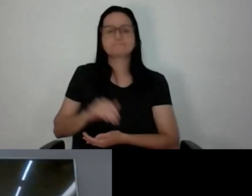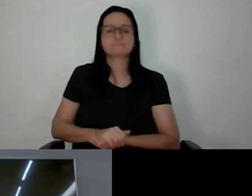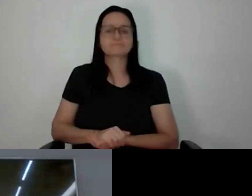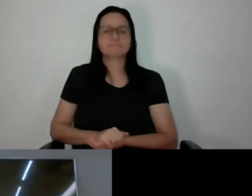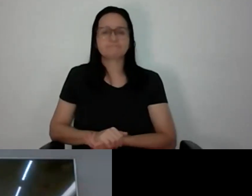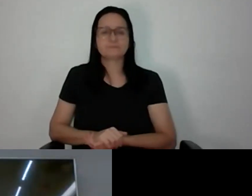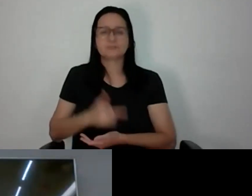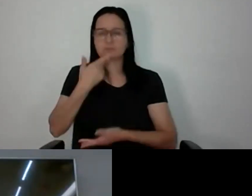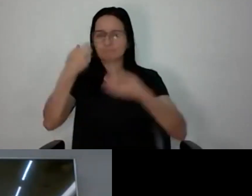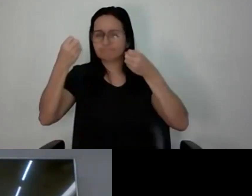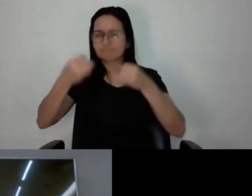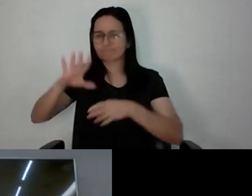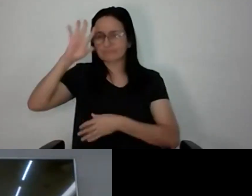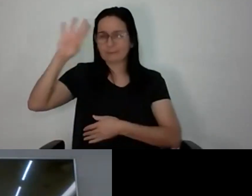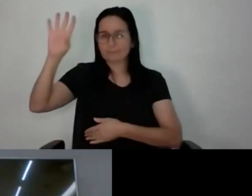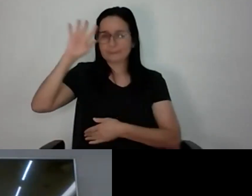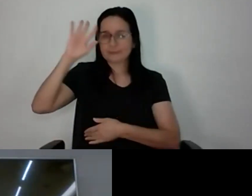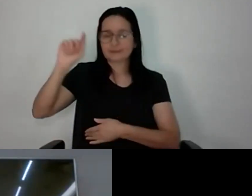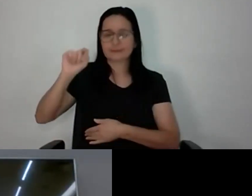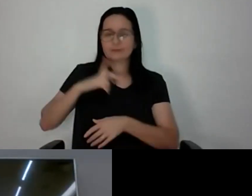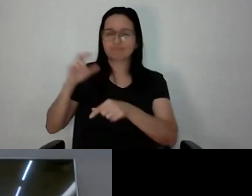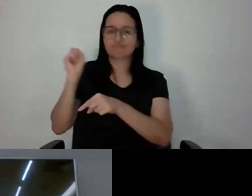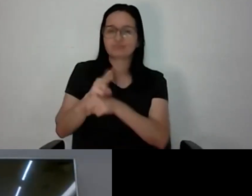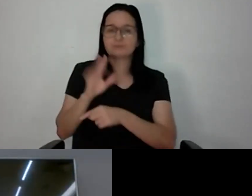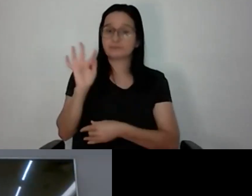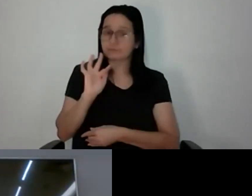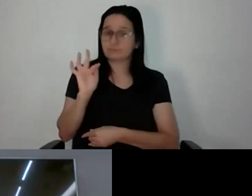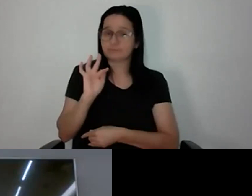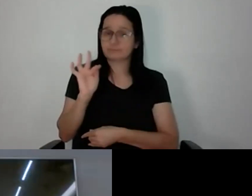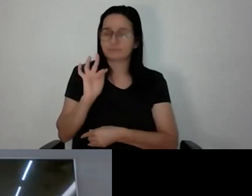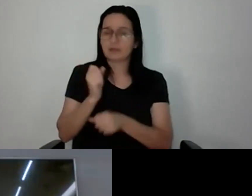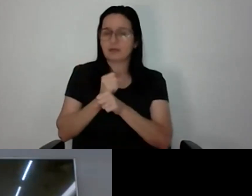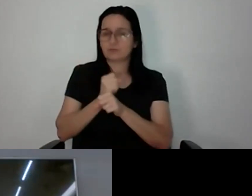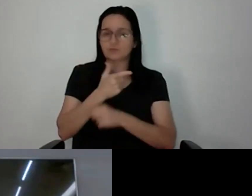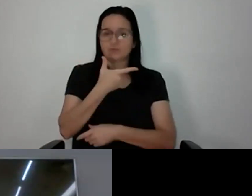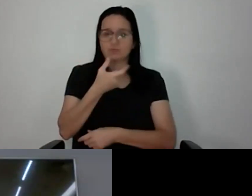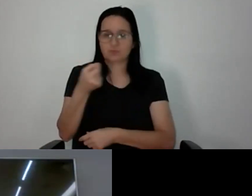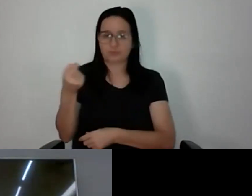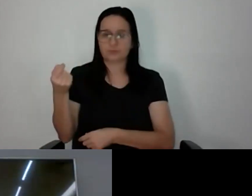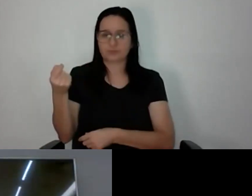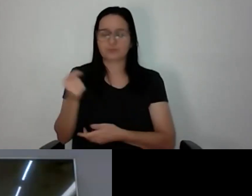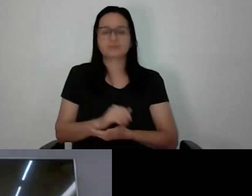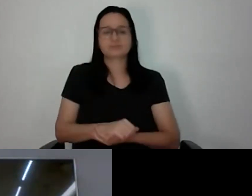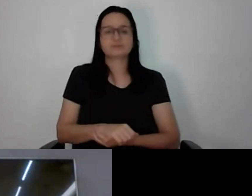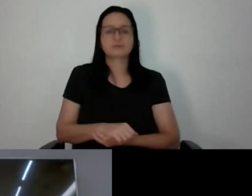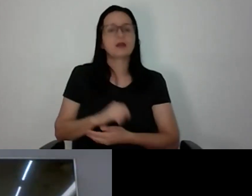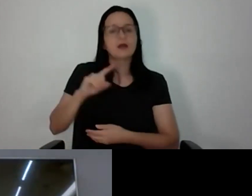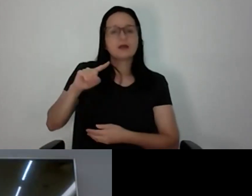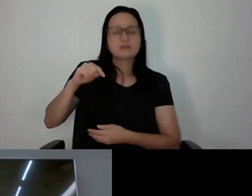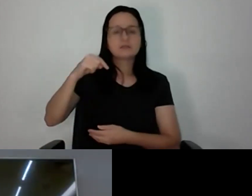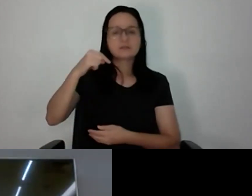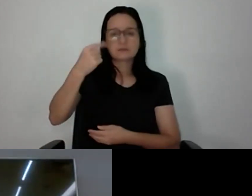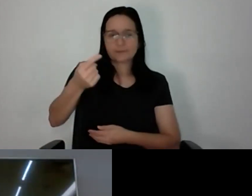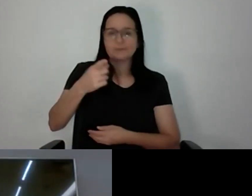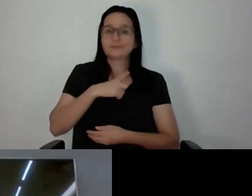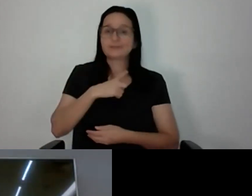fazer uma reflexão aqui. Eu entrei na faculdade em 2000 E aí, logo depois, você teve o Código Civil de 2002,